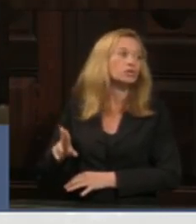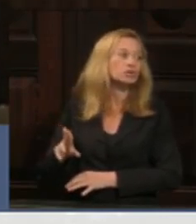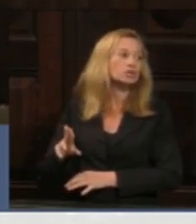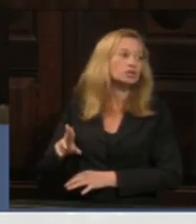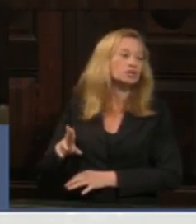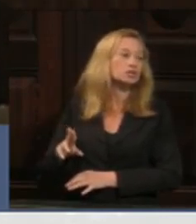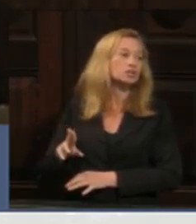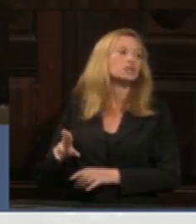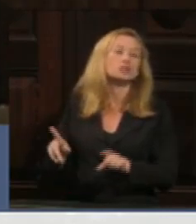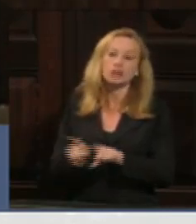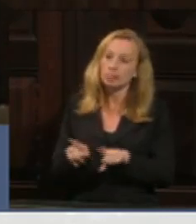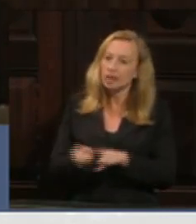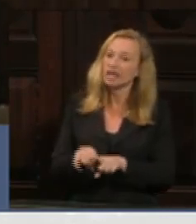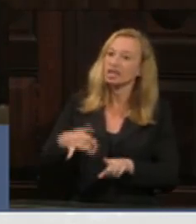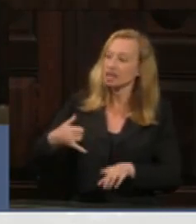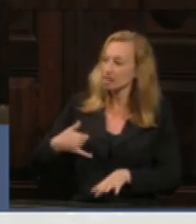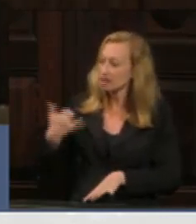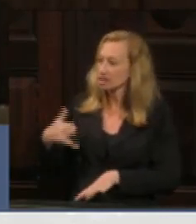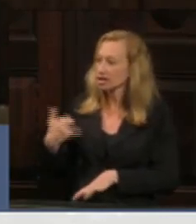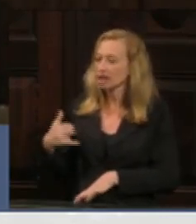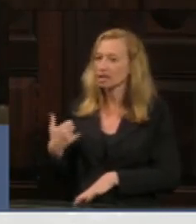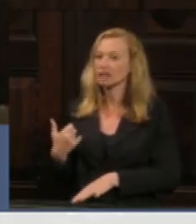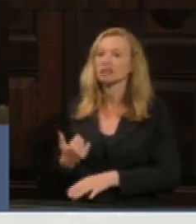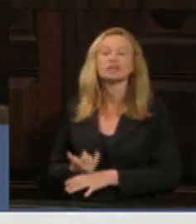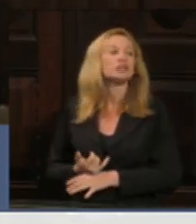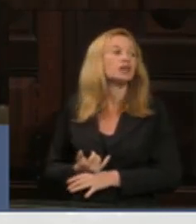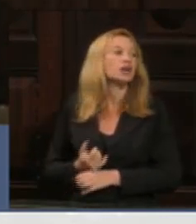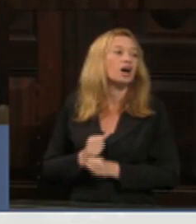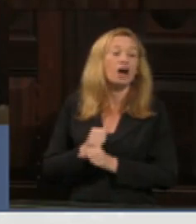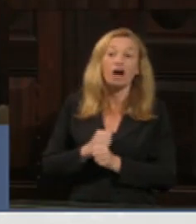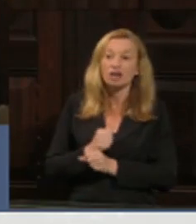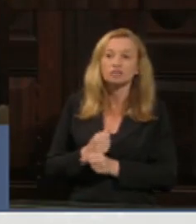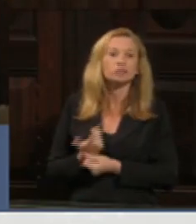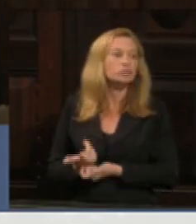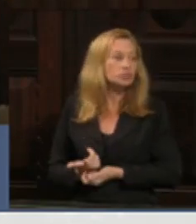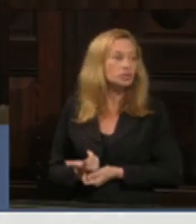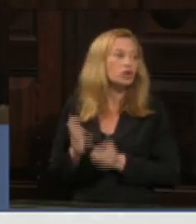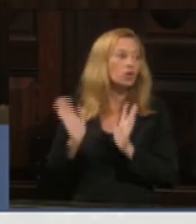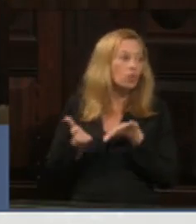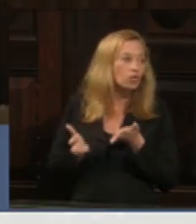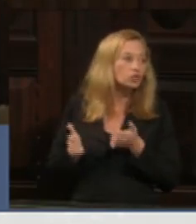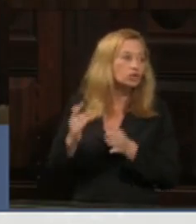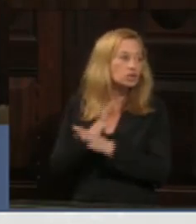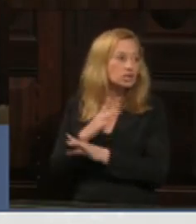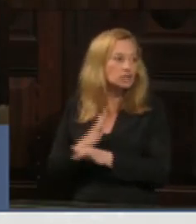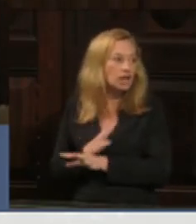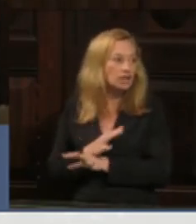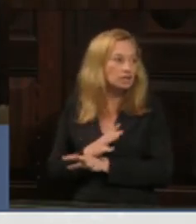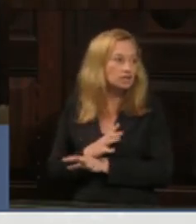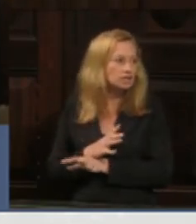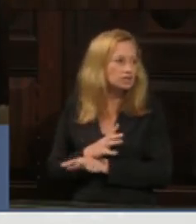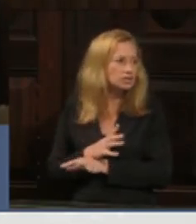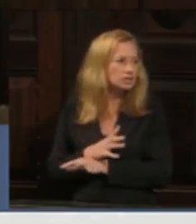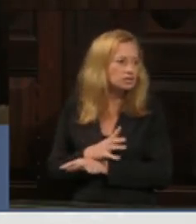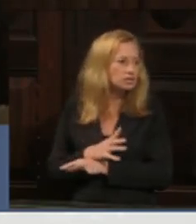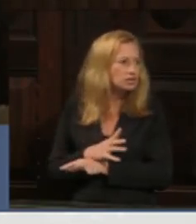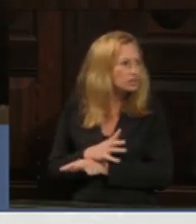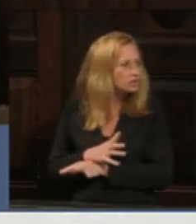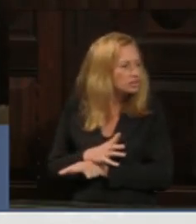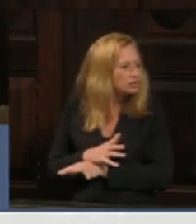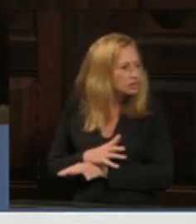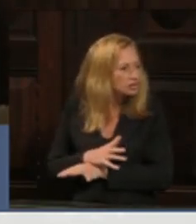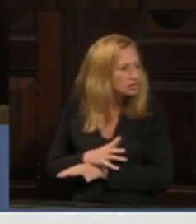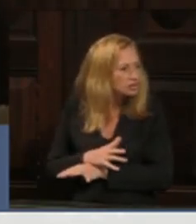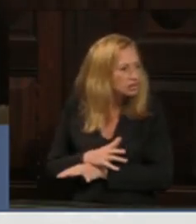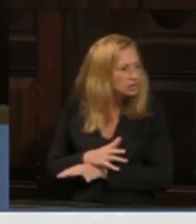foi distrito do município de Macaé, e hoje é uma cidade que tem